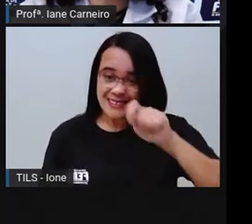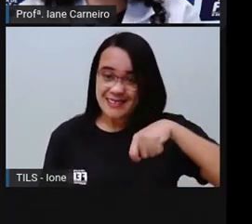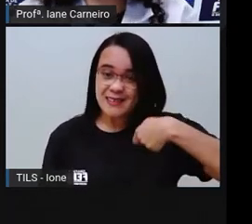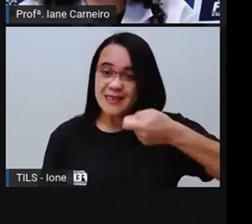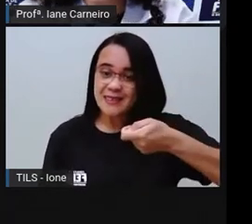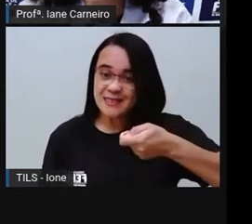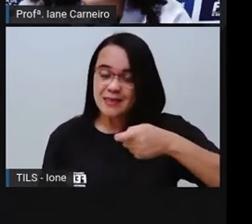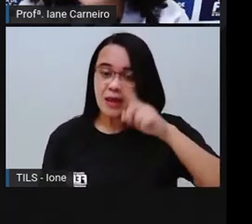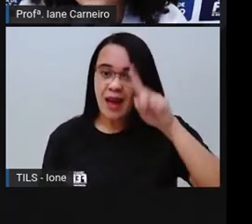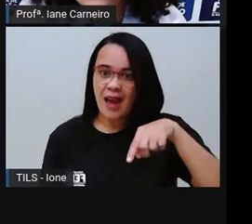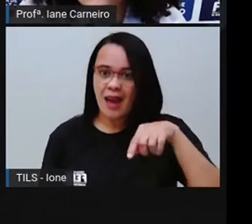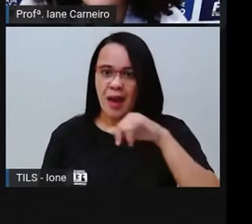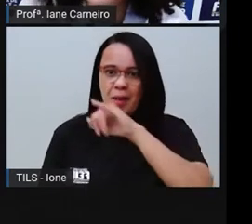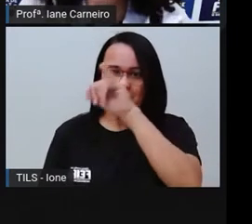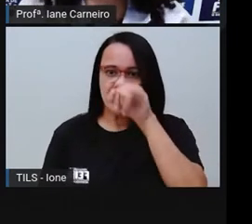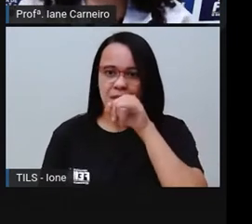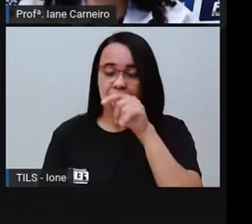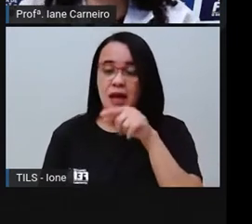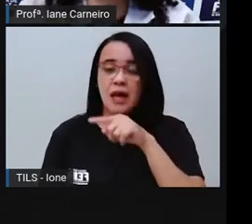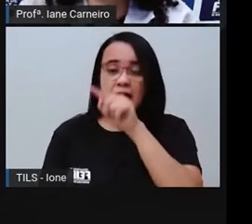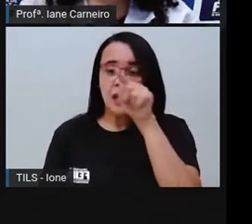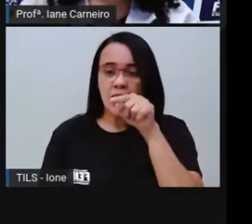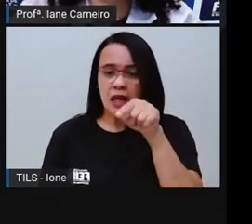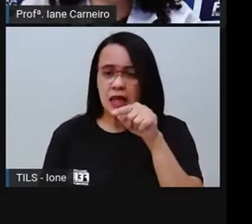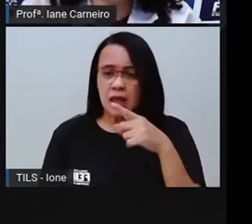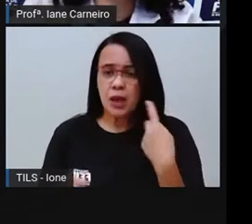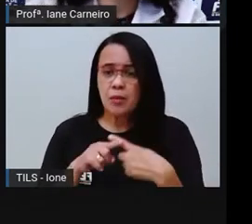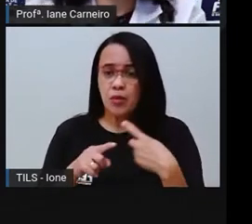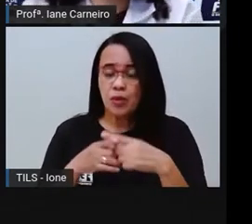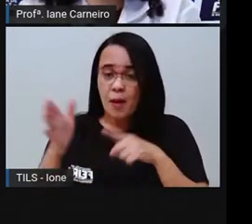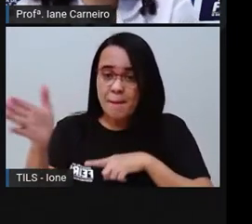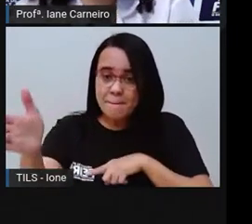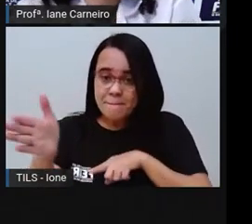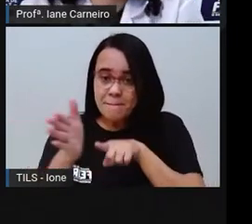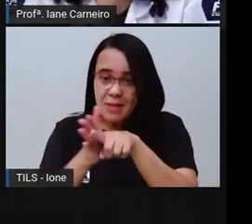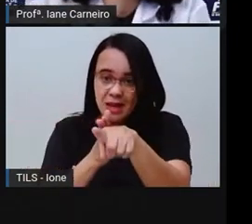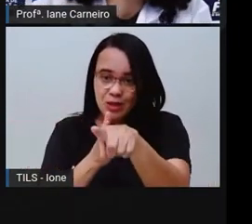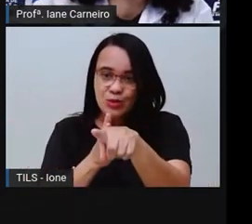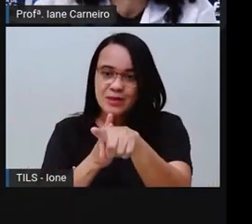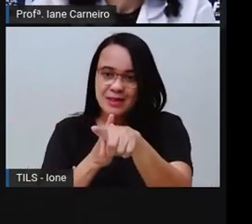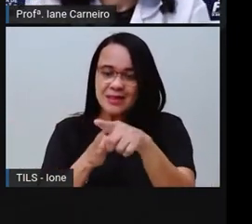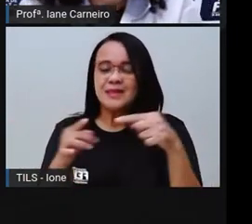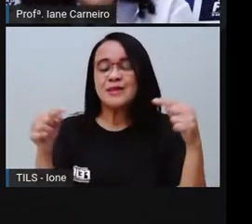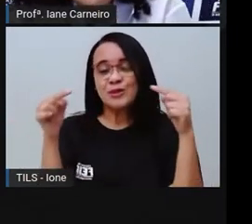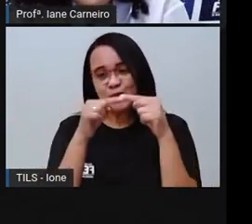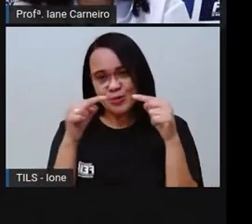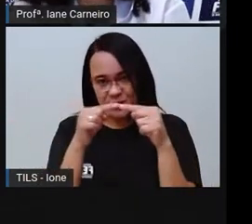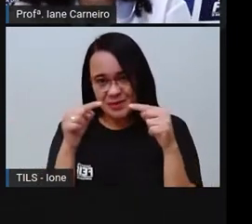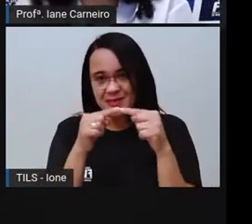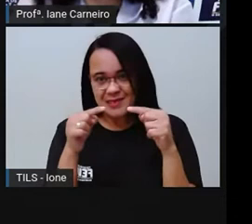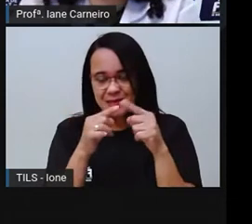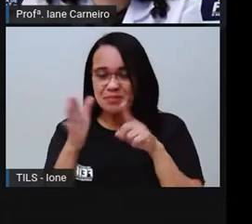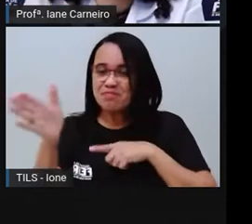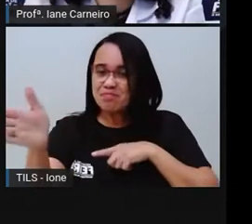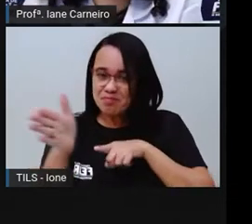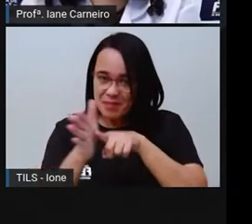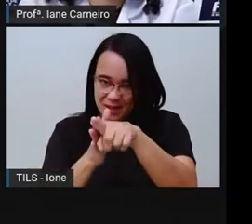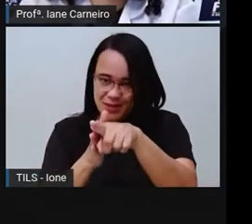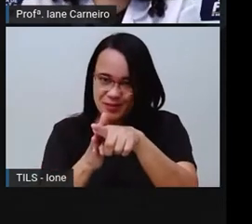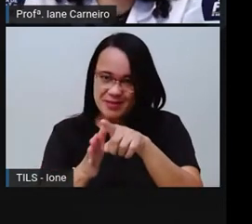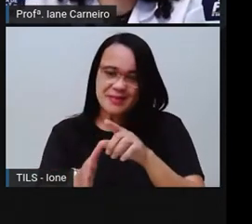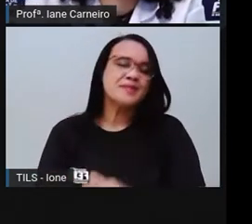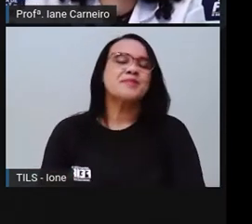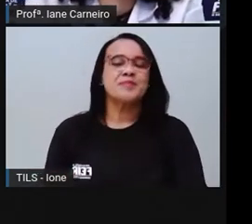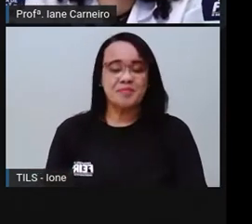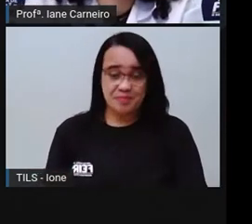de interrogação e nós usamos eles a indicar que nós estamos fazendo uma pergunta né então é